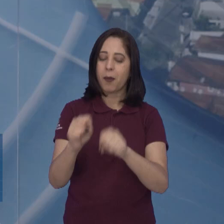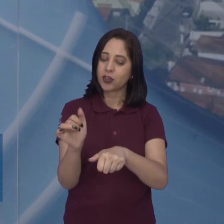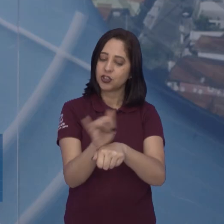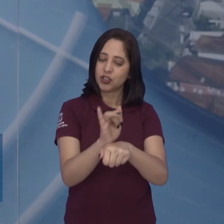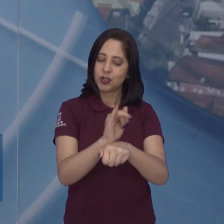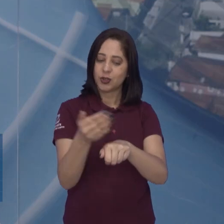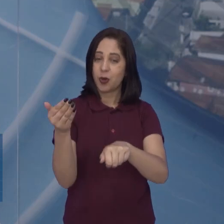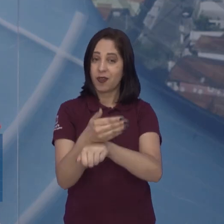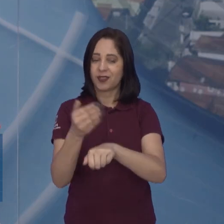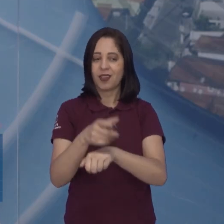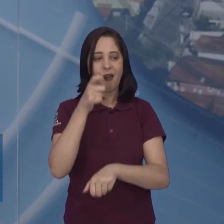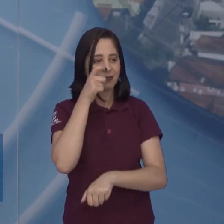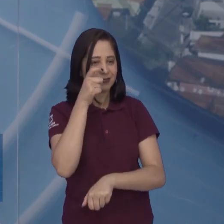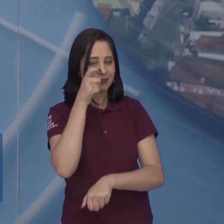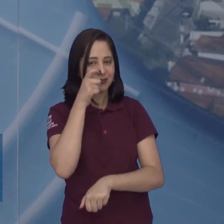acessar o